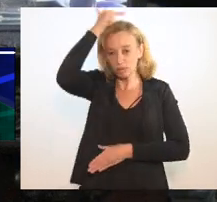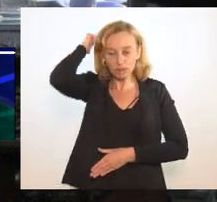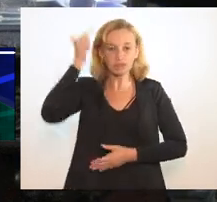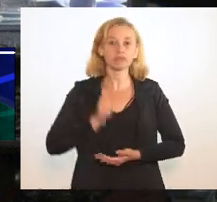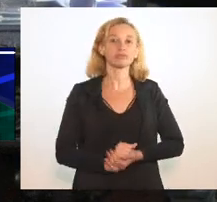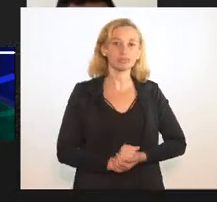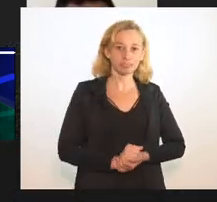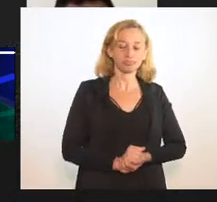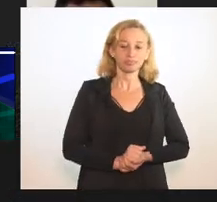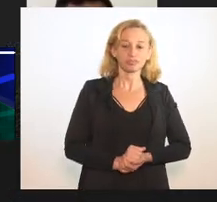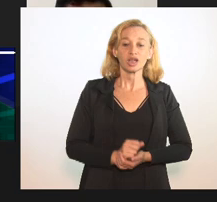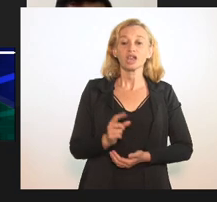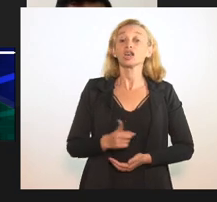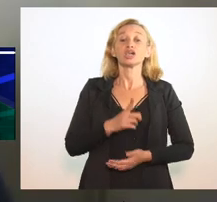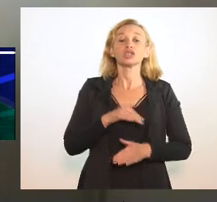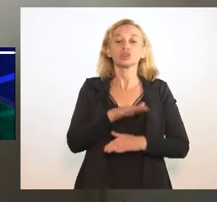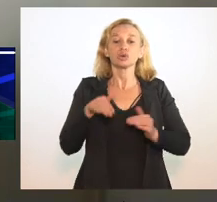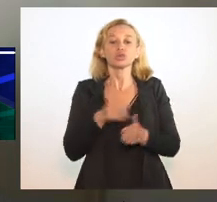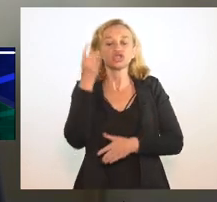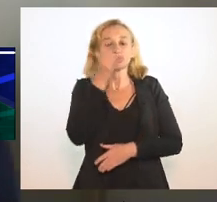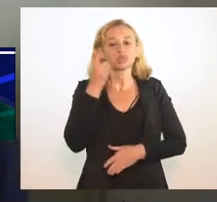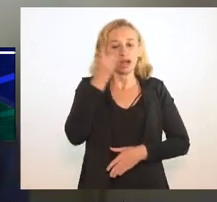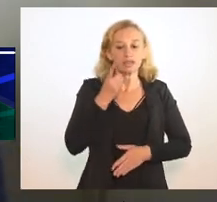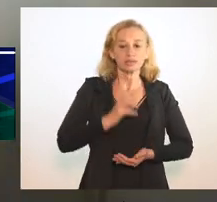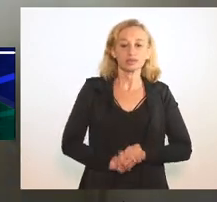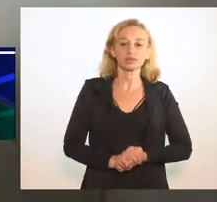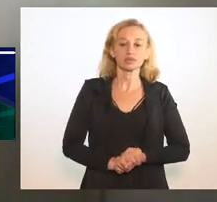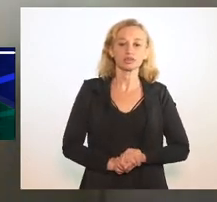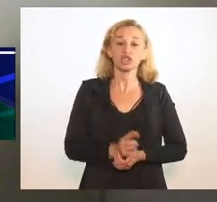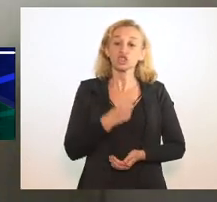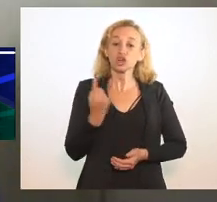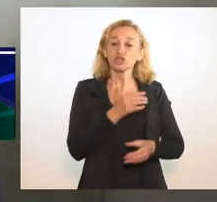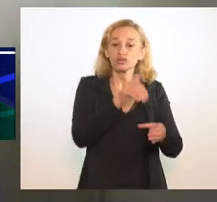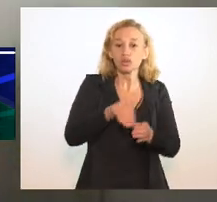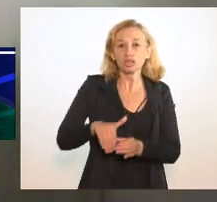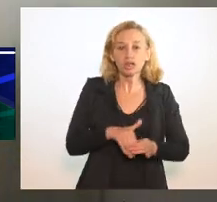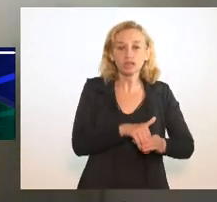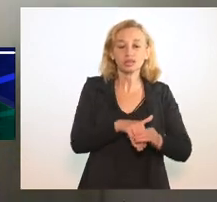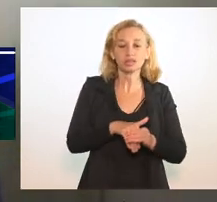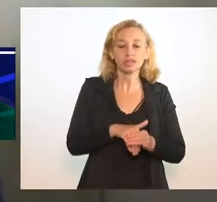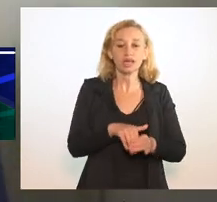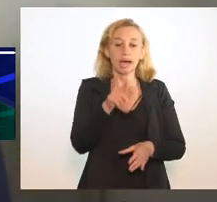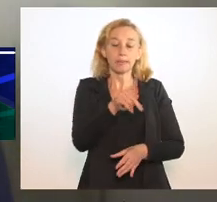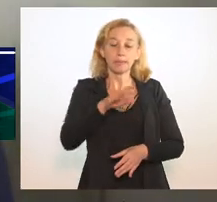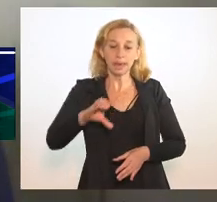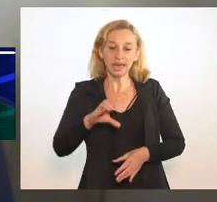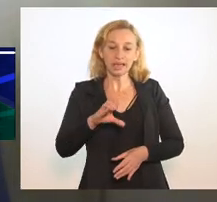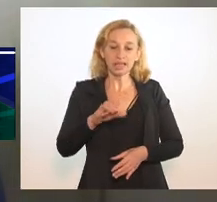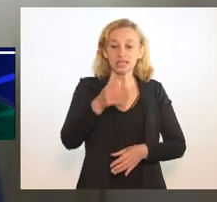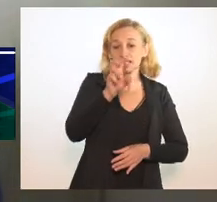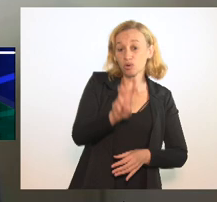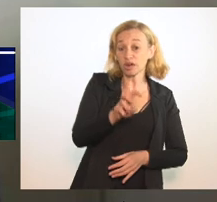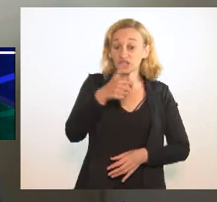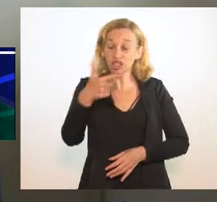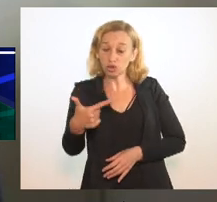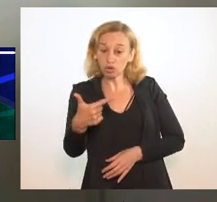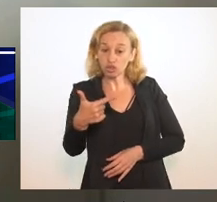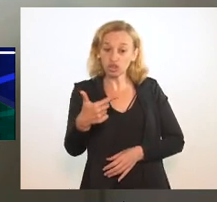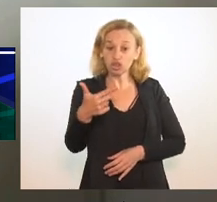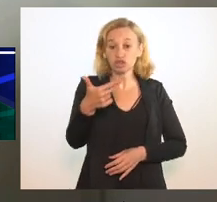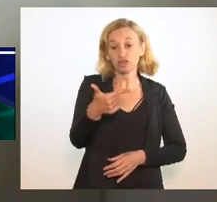Senhor presidente, senhoras e senhores deputados, estamos votando a PEC 52 de